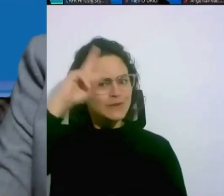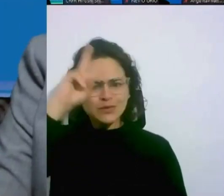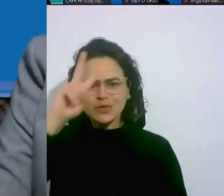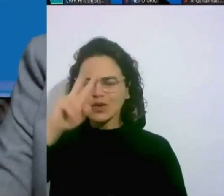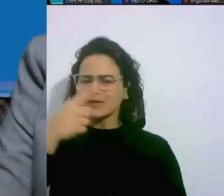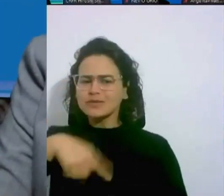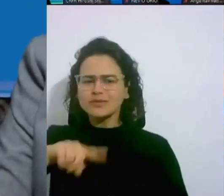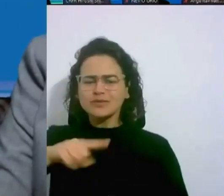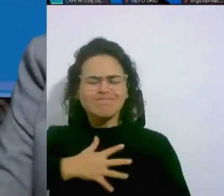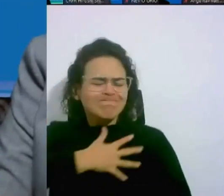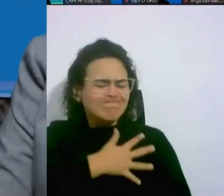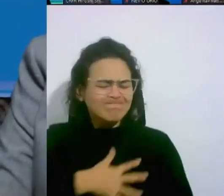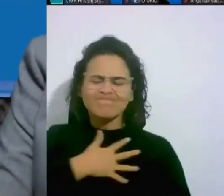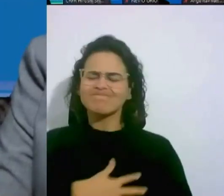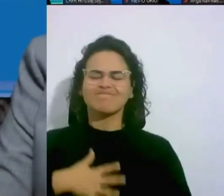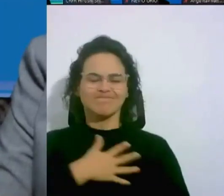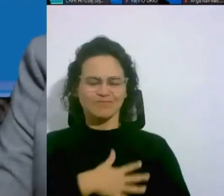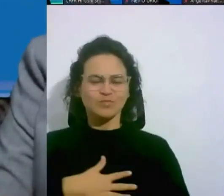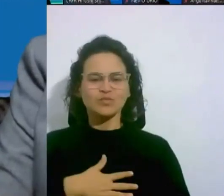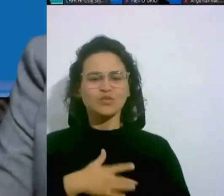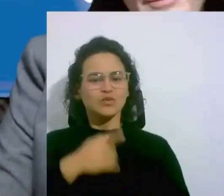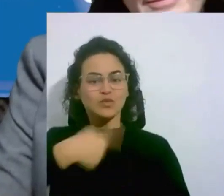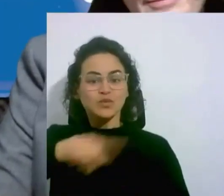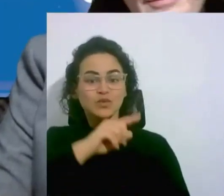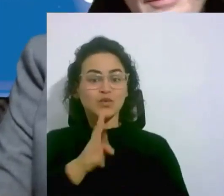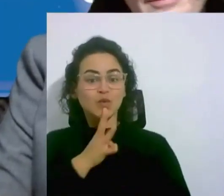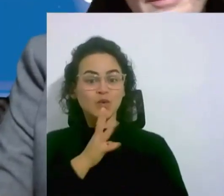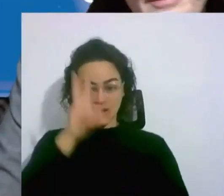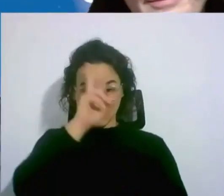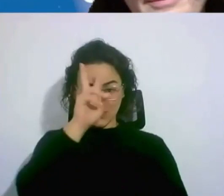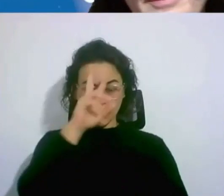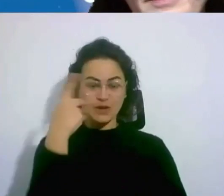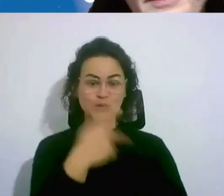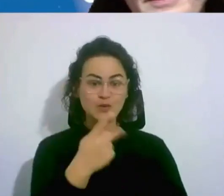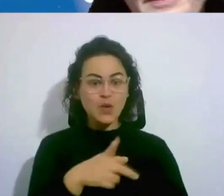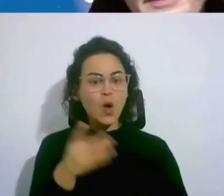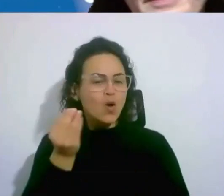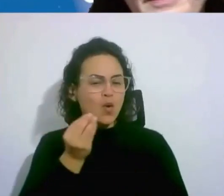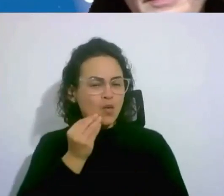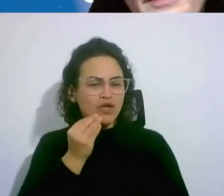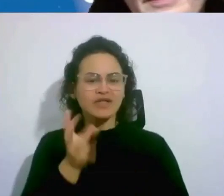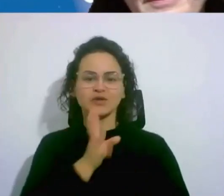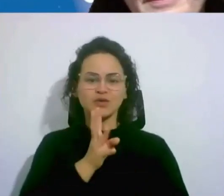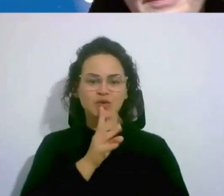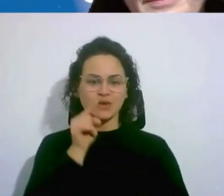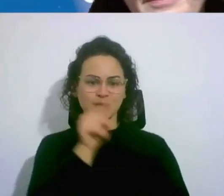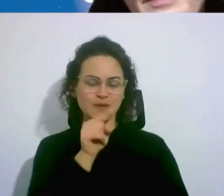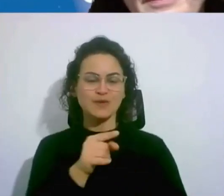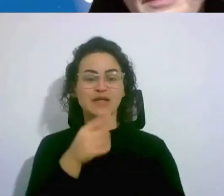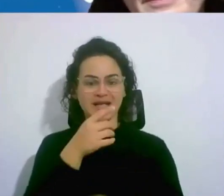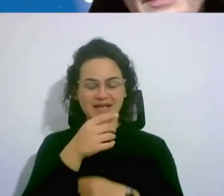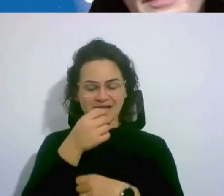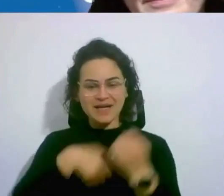grande a gente ter tido a oportunidade de te conhecer em 2019